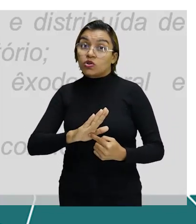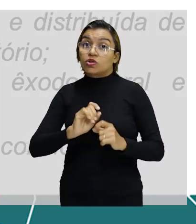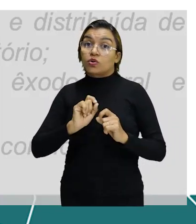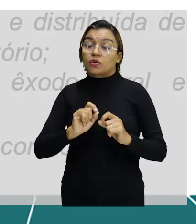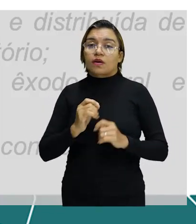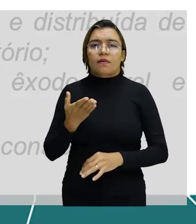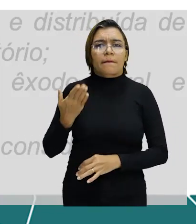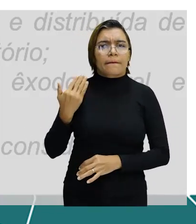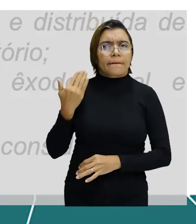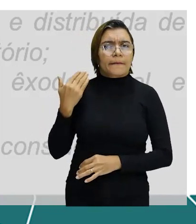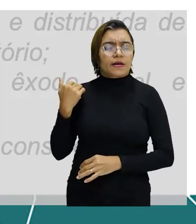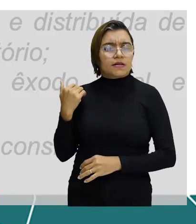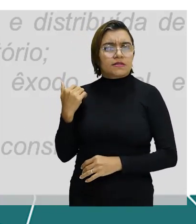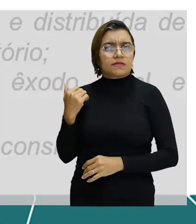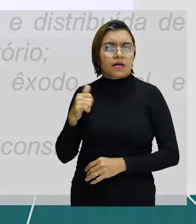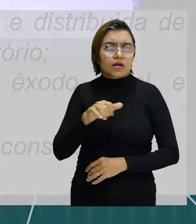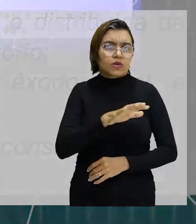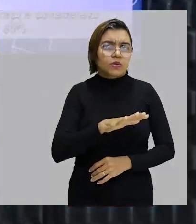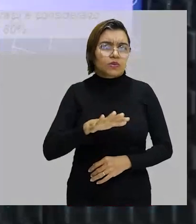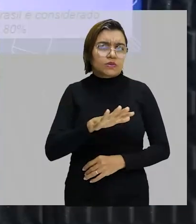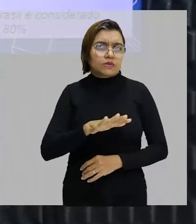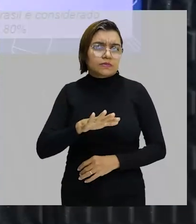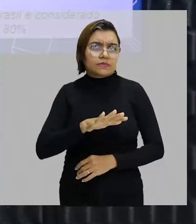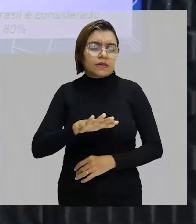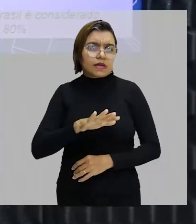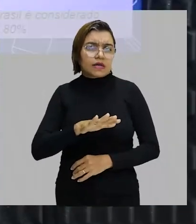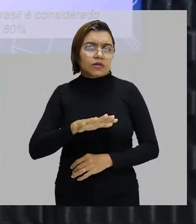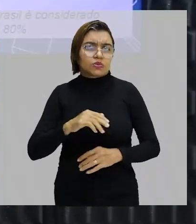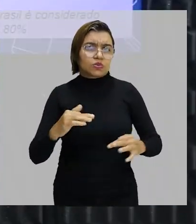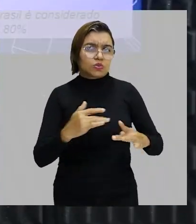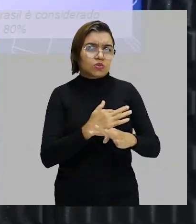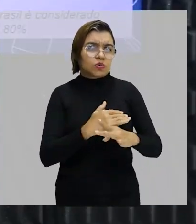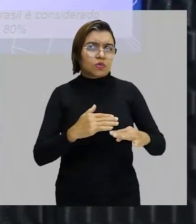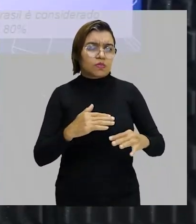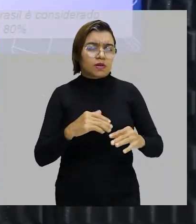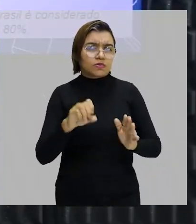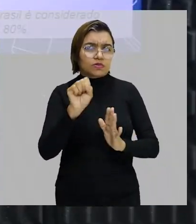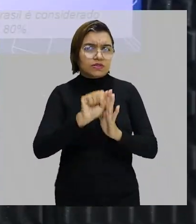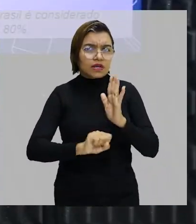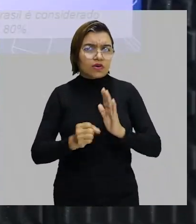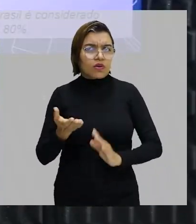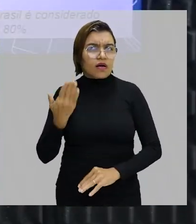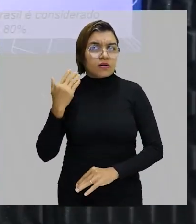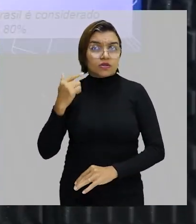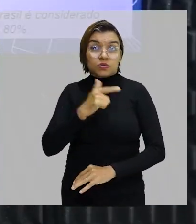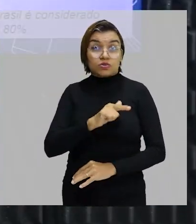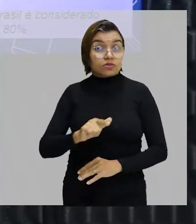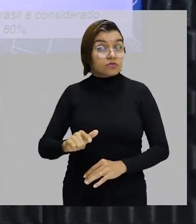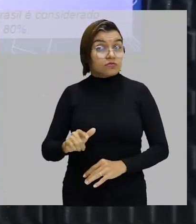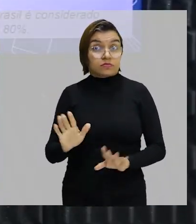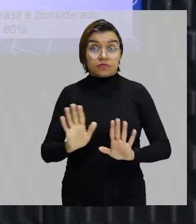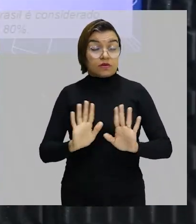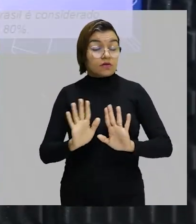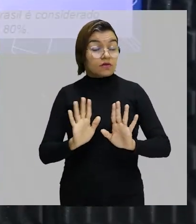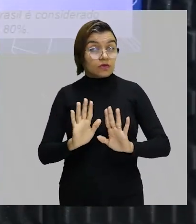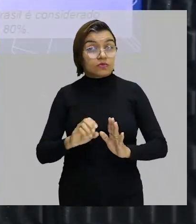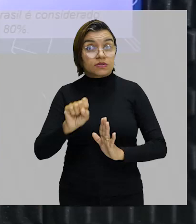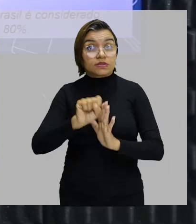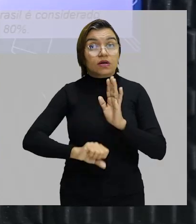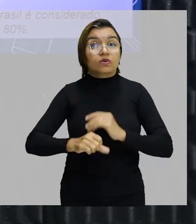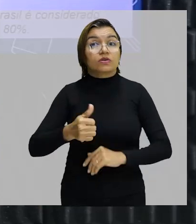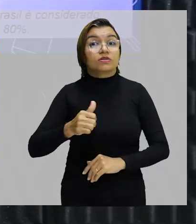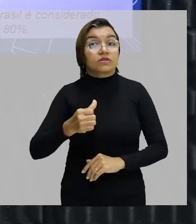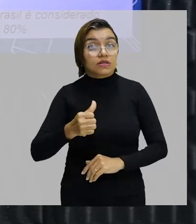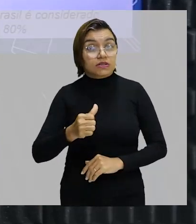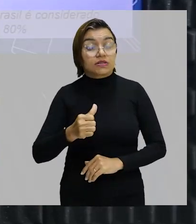existia espaços urbanos no Brasil nos séculos anteriores. E isso não é verdade. Nos séculos XVI, nós vamos